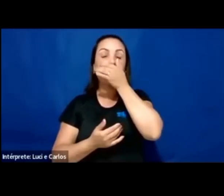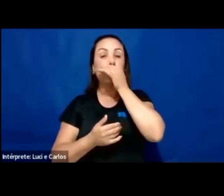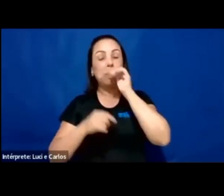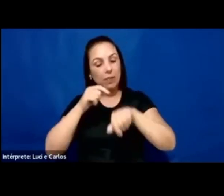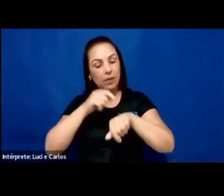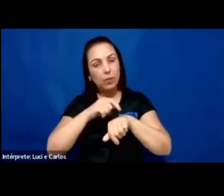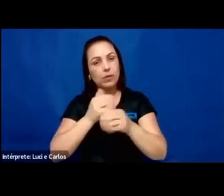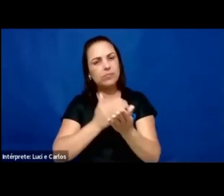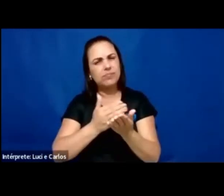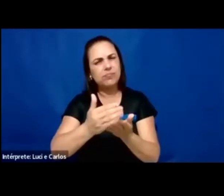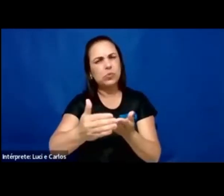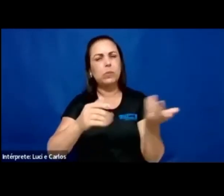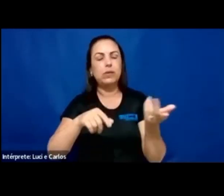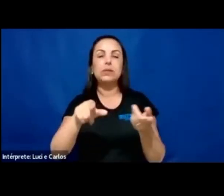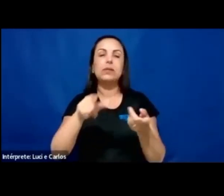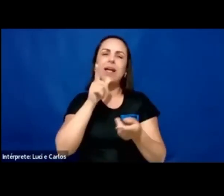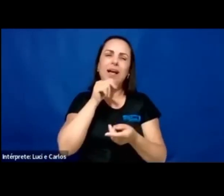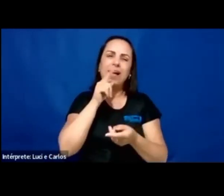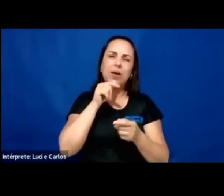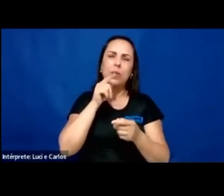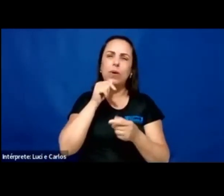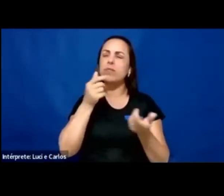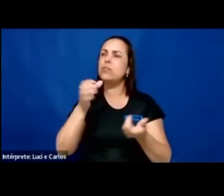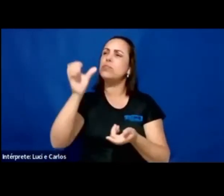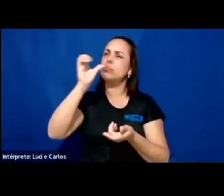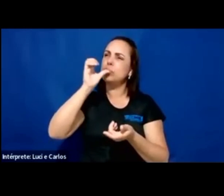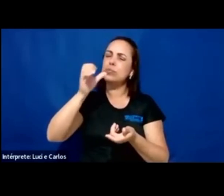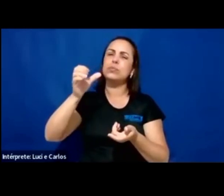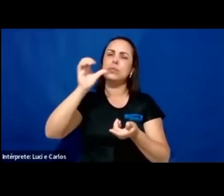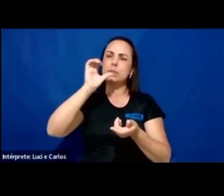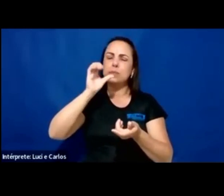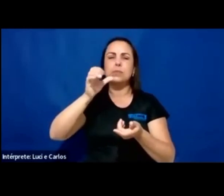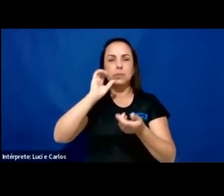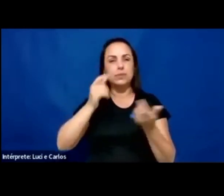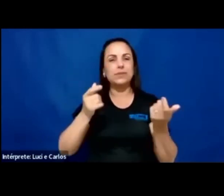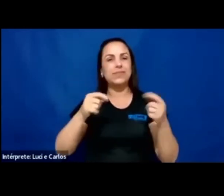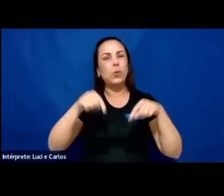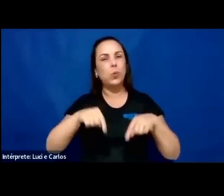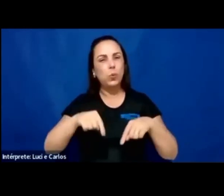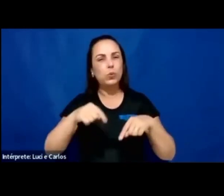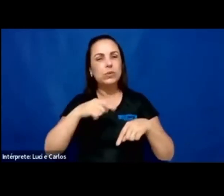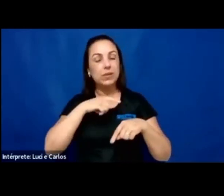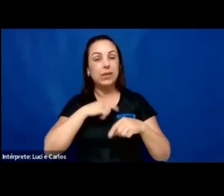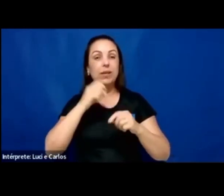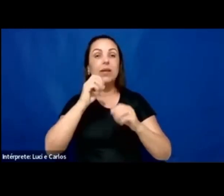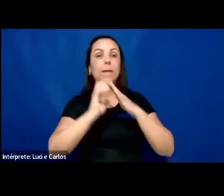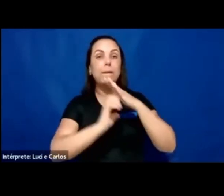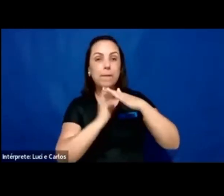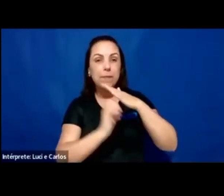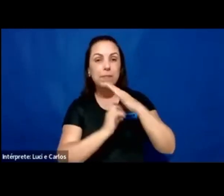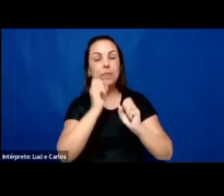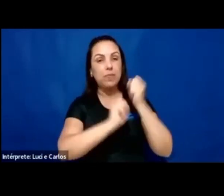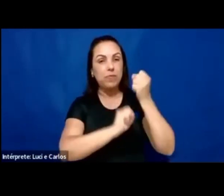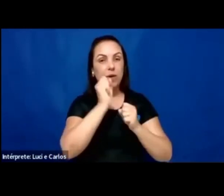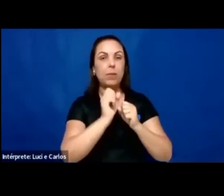agora. Então, a água, por exemplo, hoje o sistema da Timol, ele é muito importante porque ele fornece